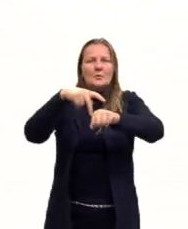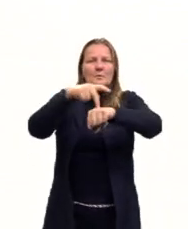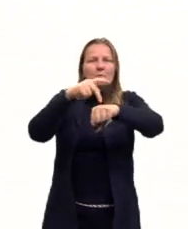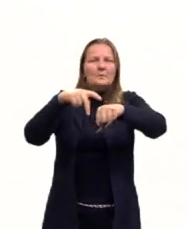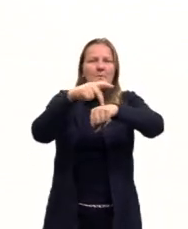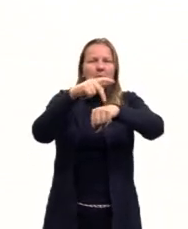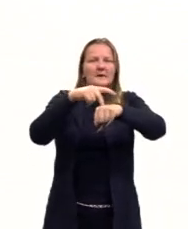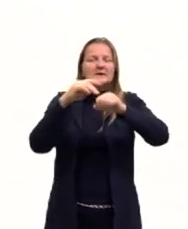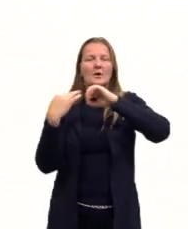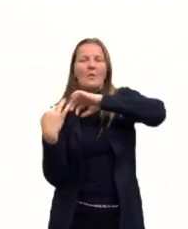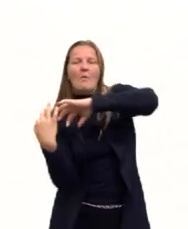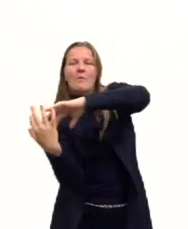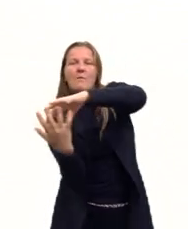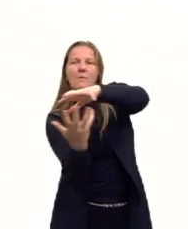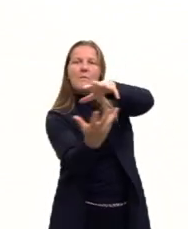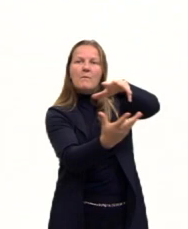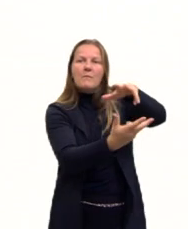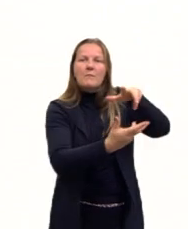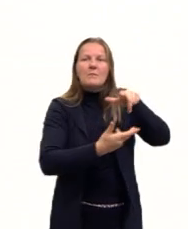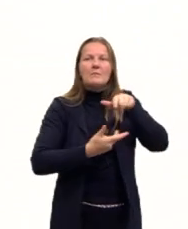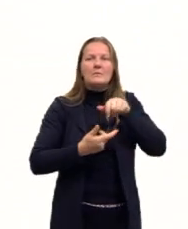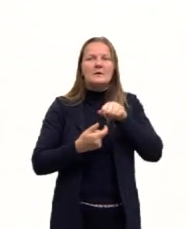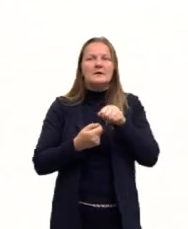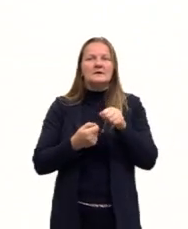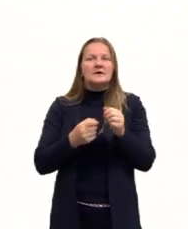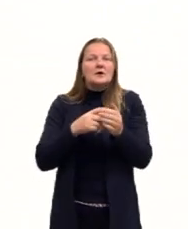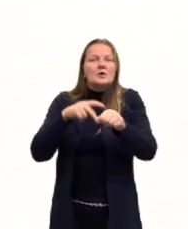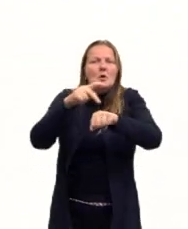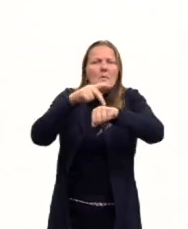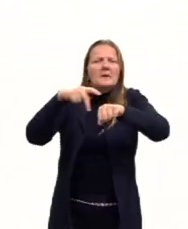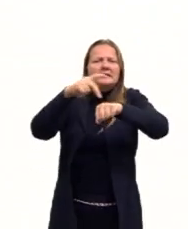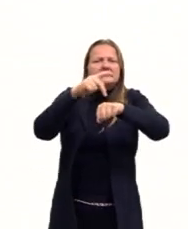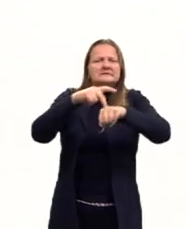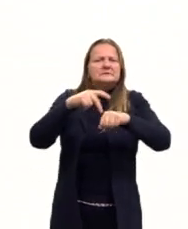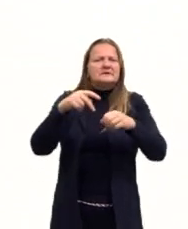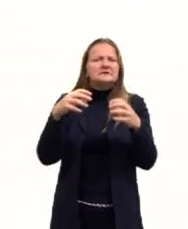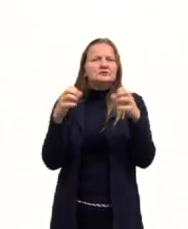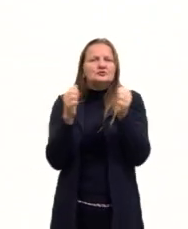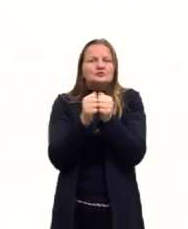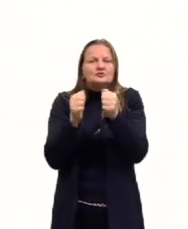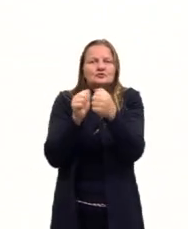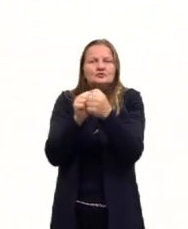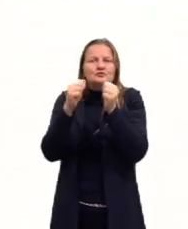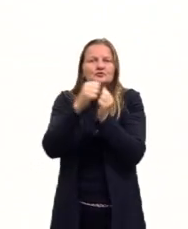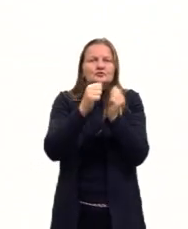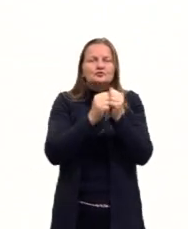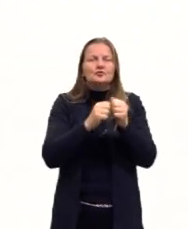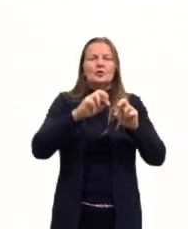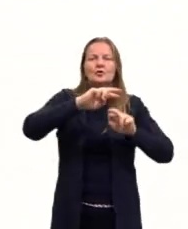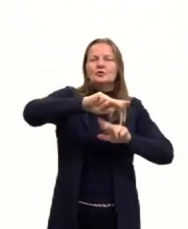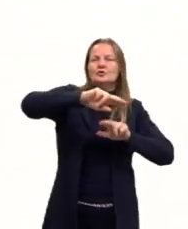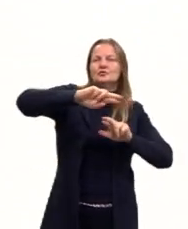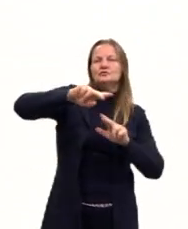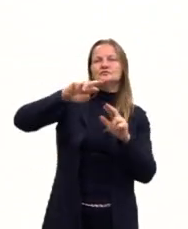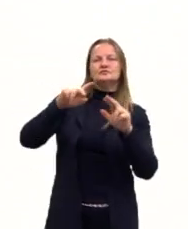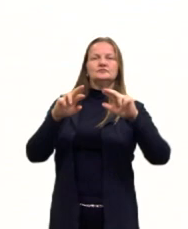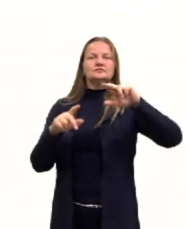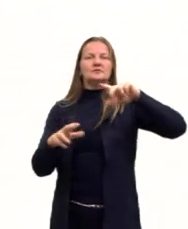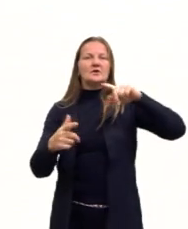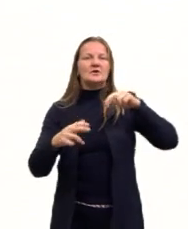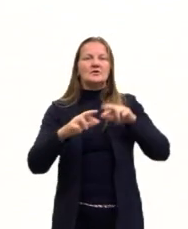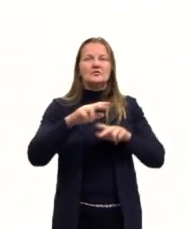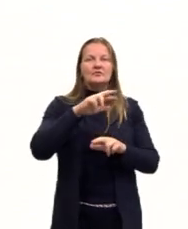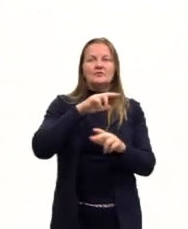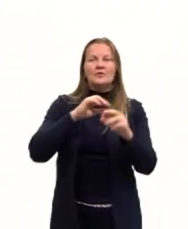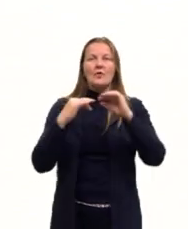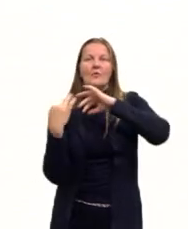aliás no planeta como um aglomerado de países a gente vai pensar nessas diferentes linguagens que a gente